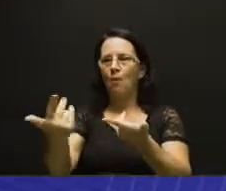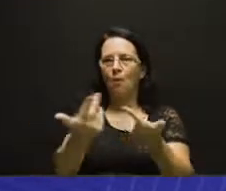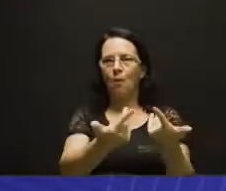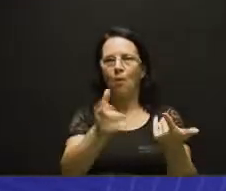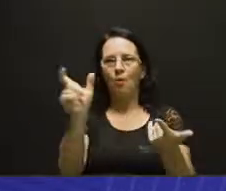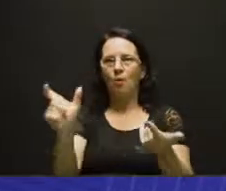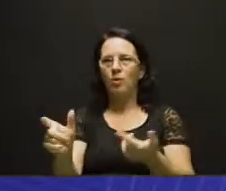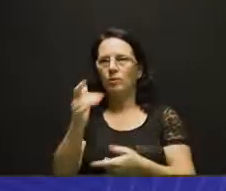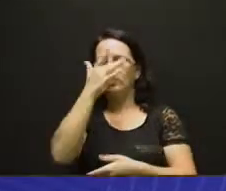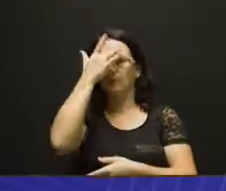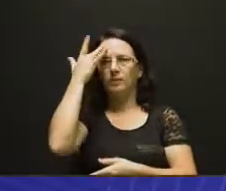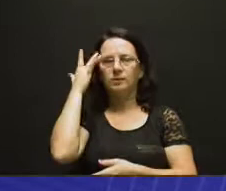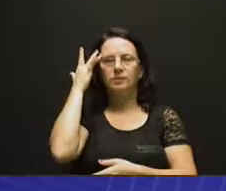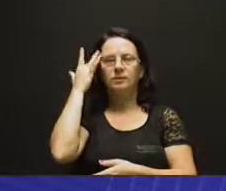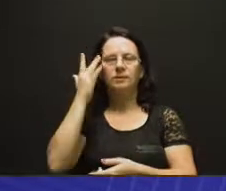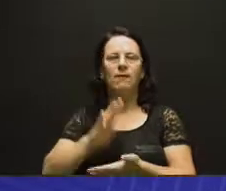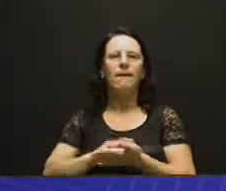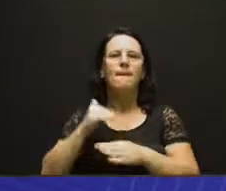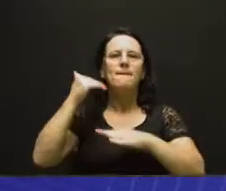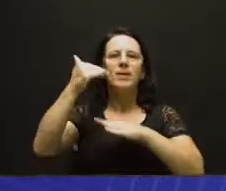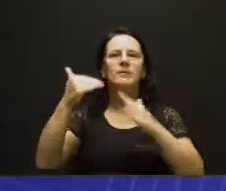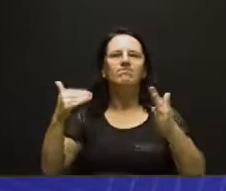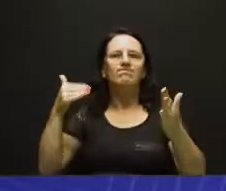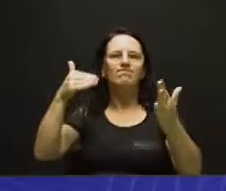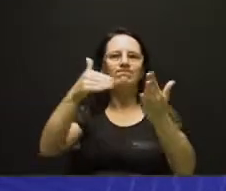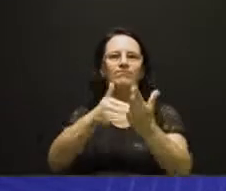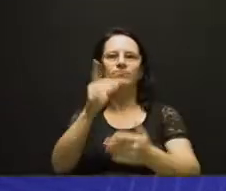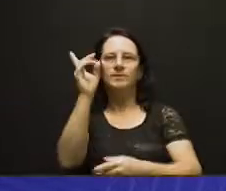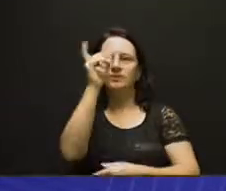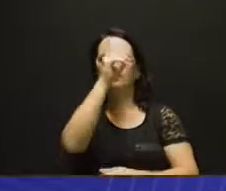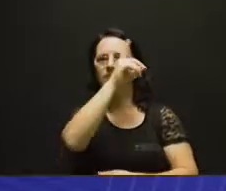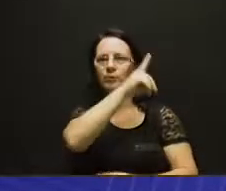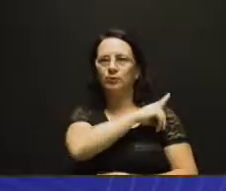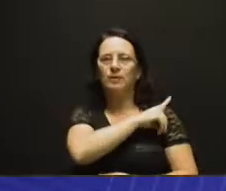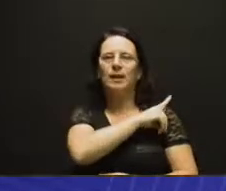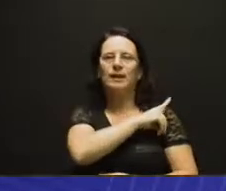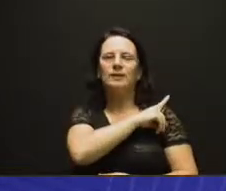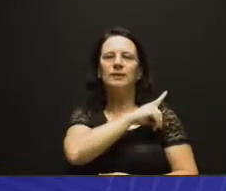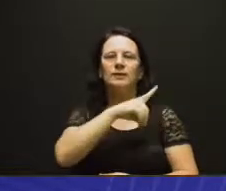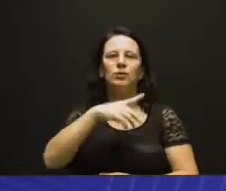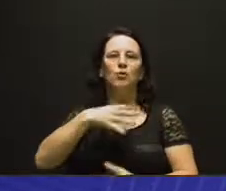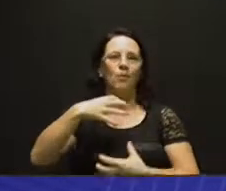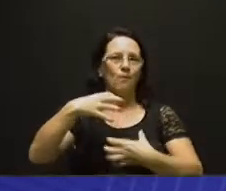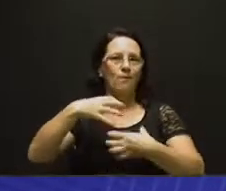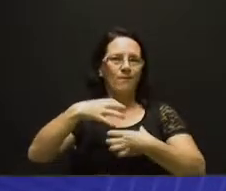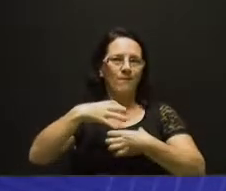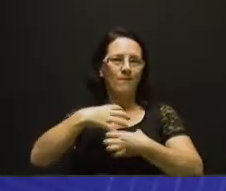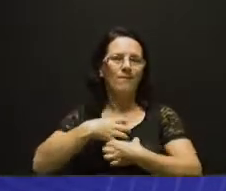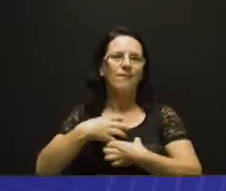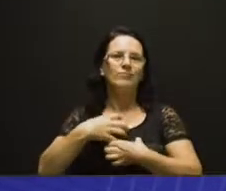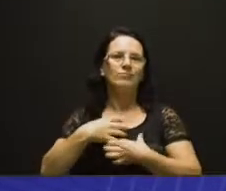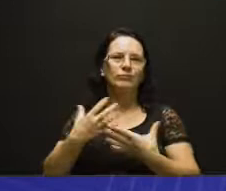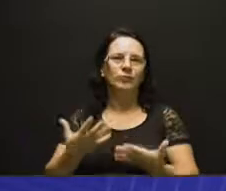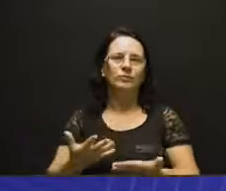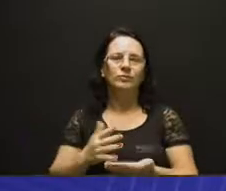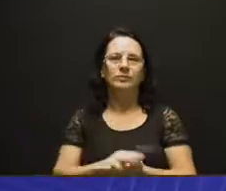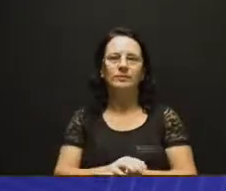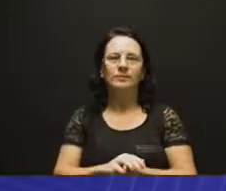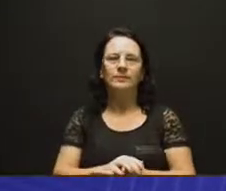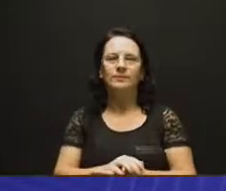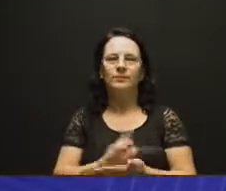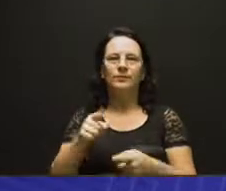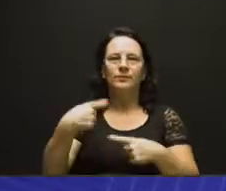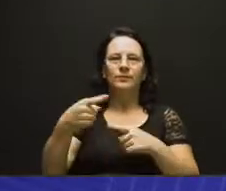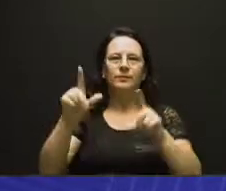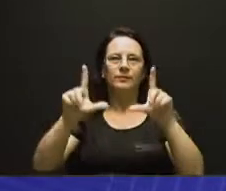isso vem de encontro a mais a barreira que a gente enfrenta que a barreira atitudinal que a gente vai ver é no